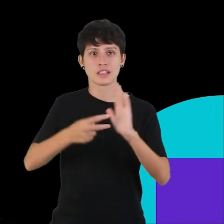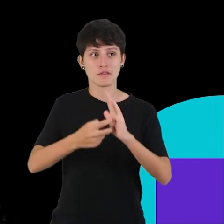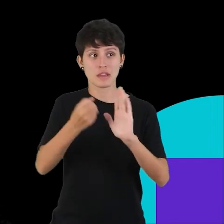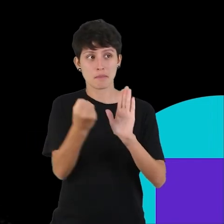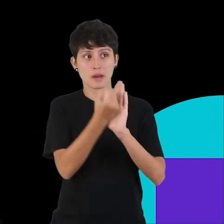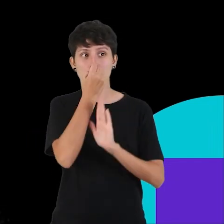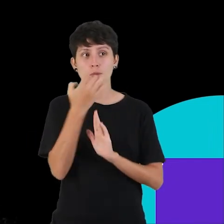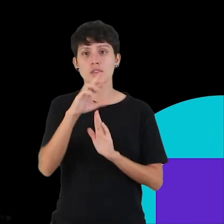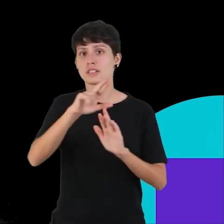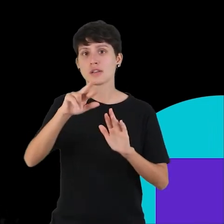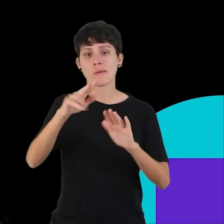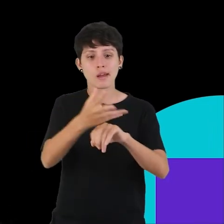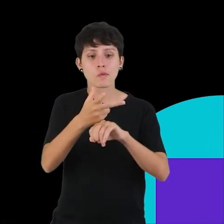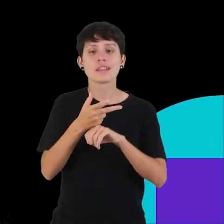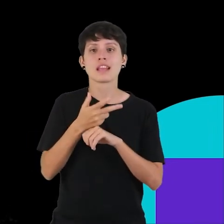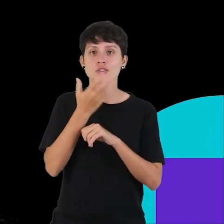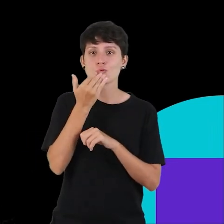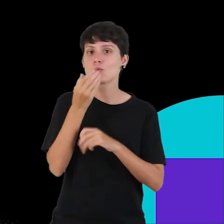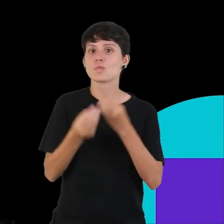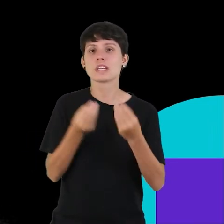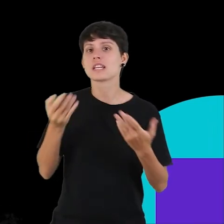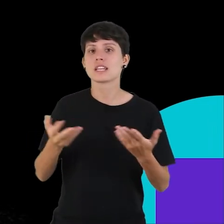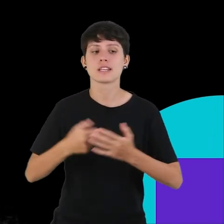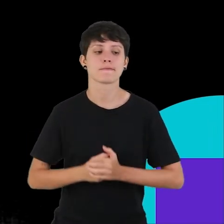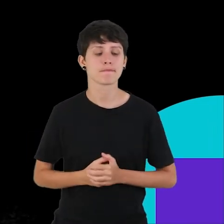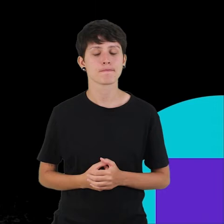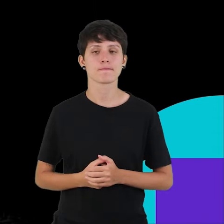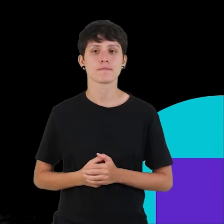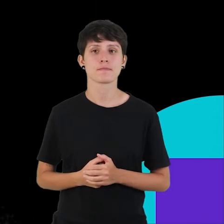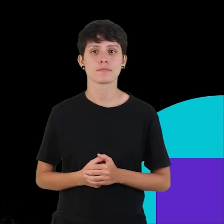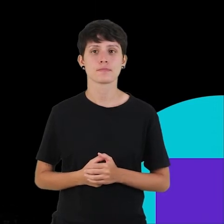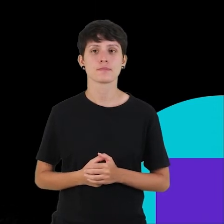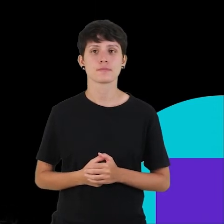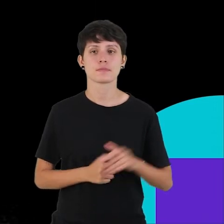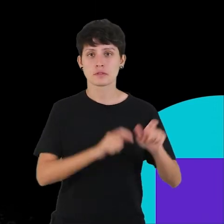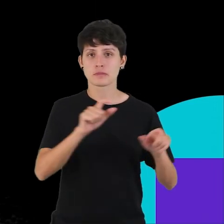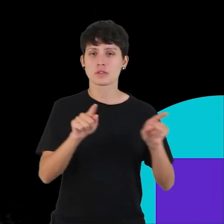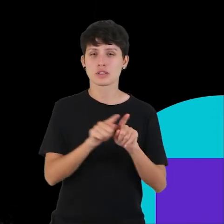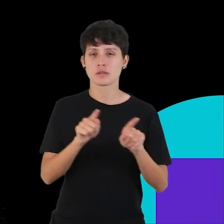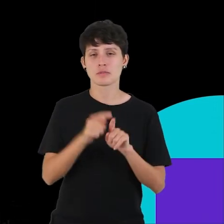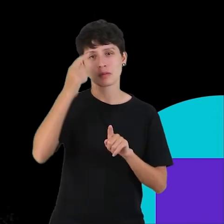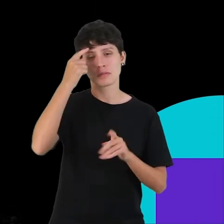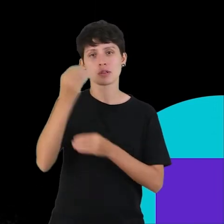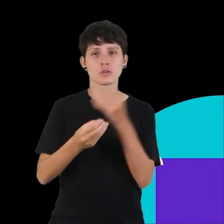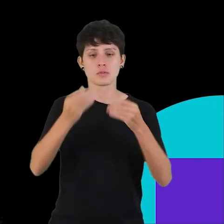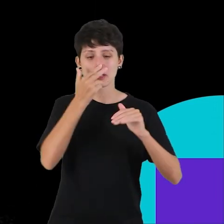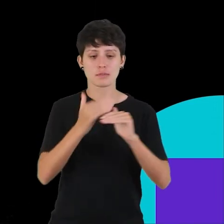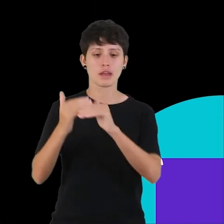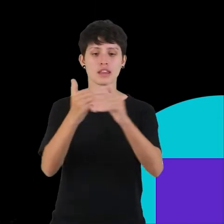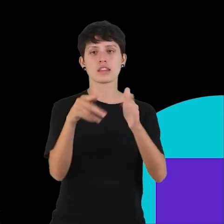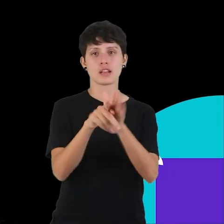Então, o que a gente tem aí é o que eu falei no começo, né? Não é uma questão da quantidade de calorias, mas é o que essas calorias são. Os produtos da Nestlé